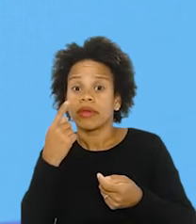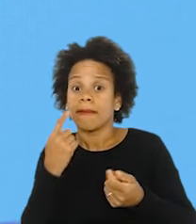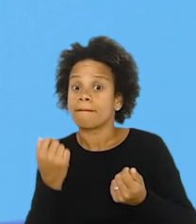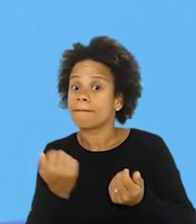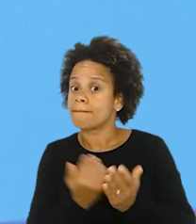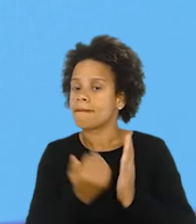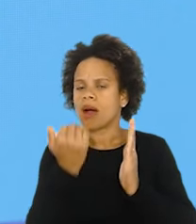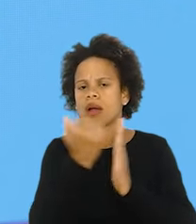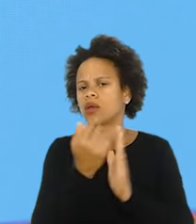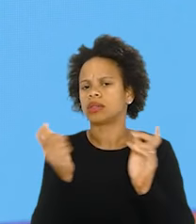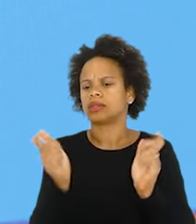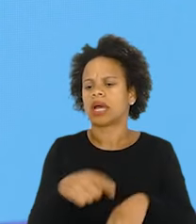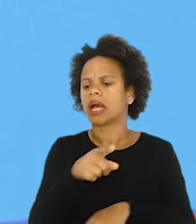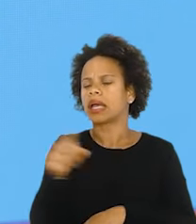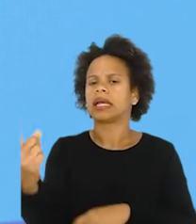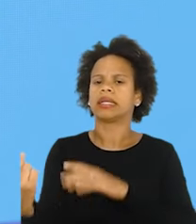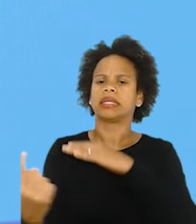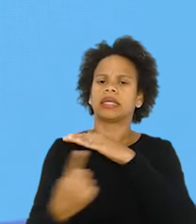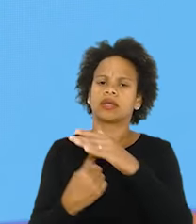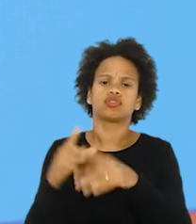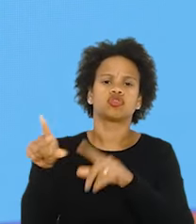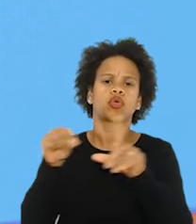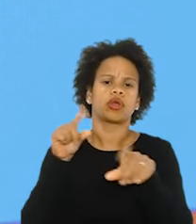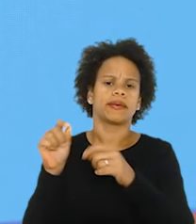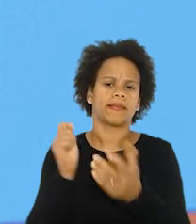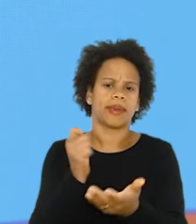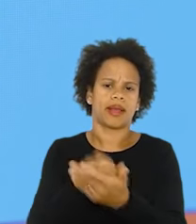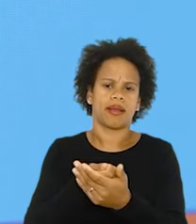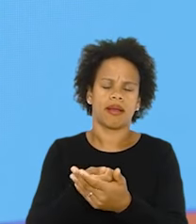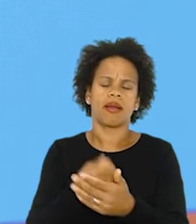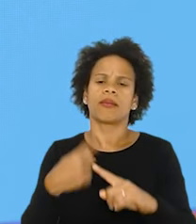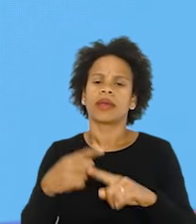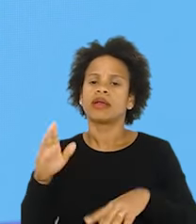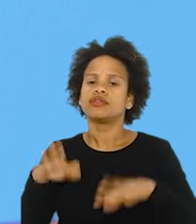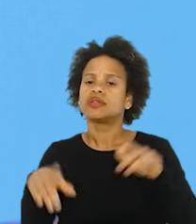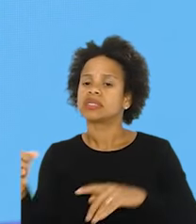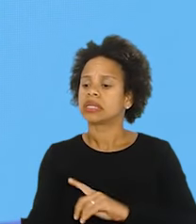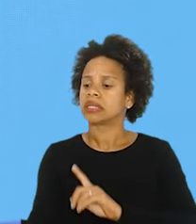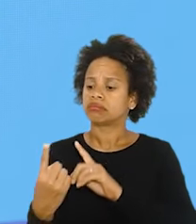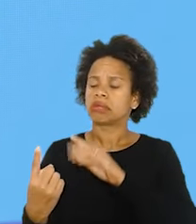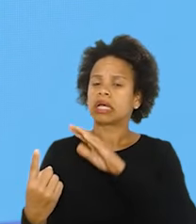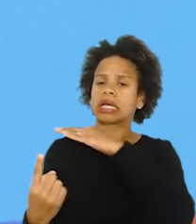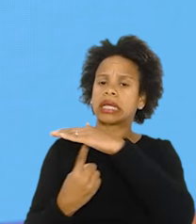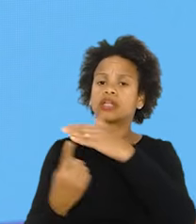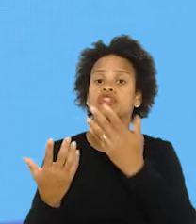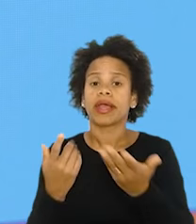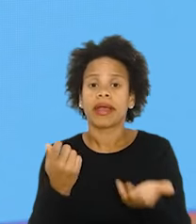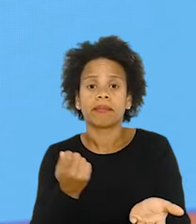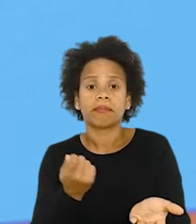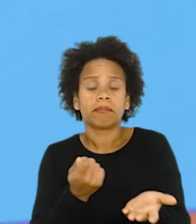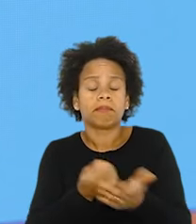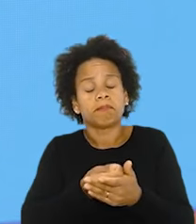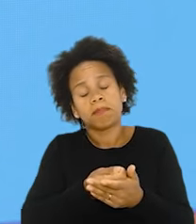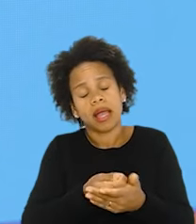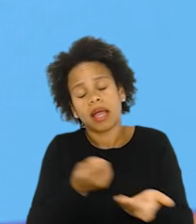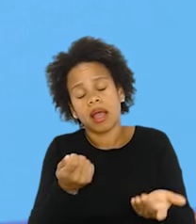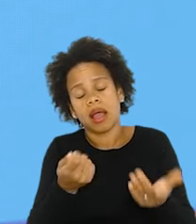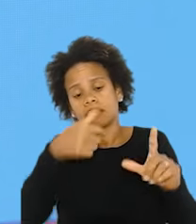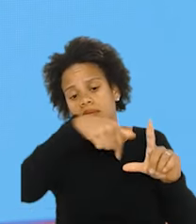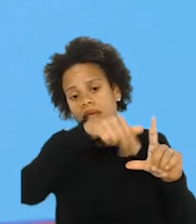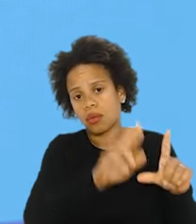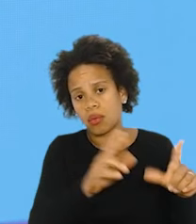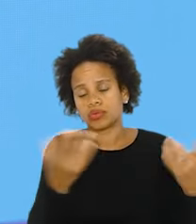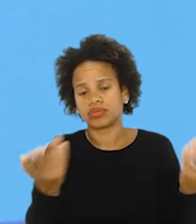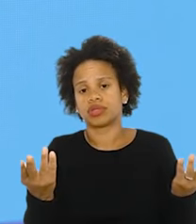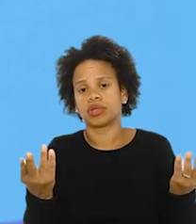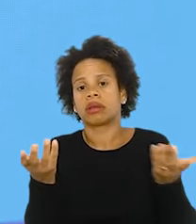pagamento para o seu cliente a maior possibilidade Porque é muito chato o cliente querer o seu produto e Querer pagar às vezes com Q code através do celular